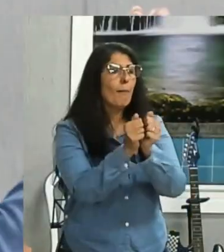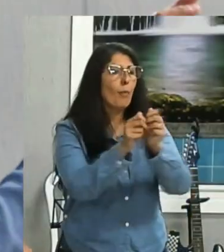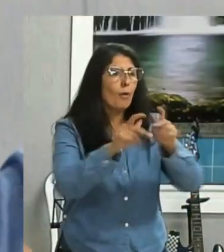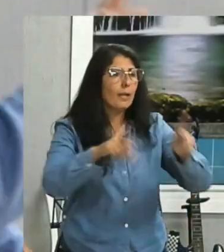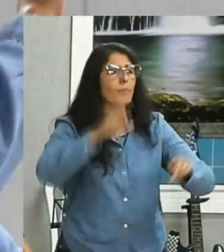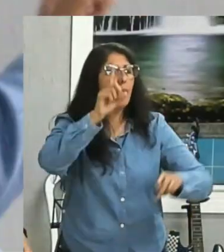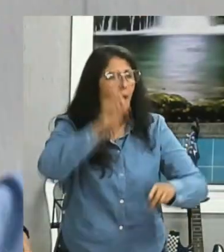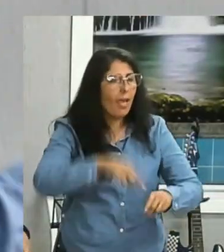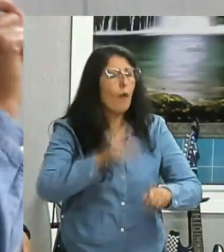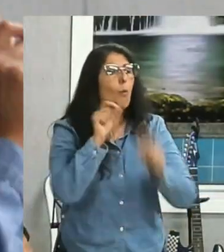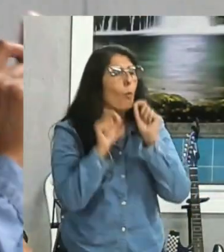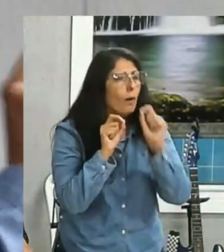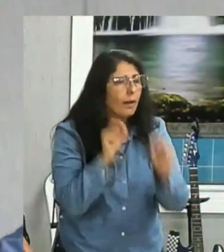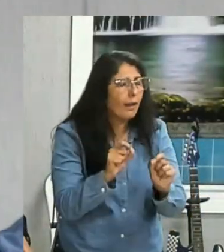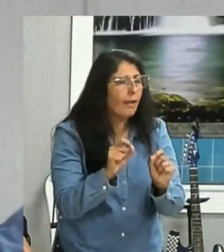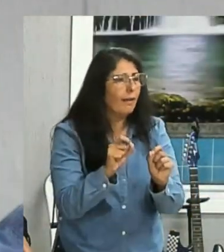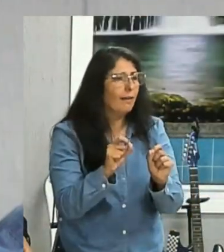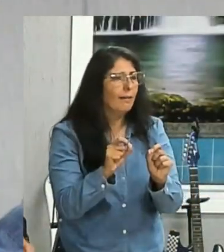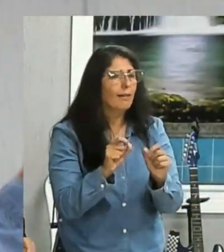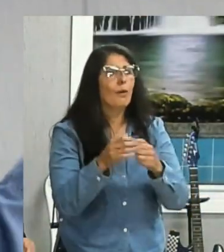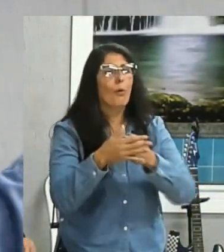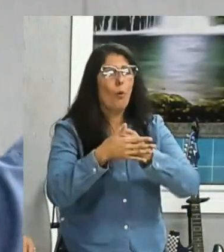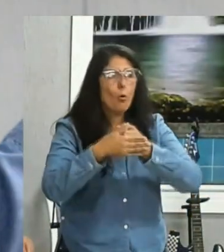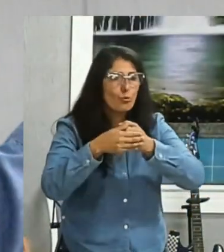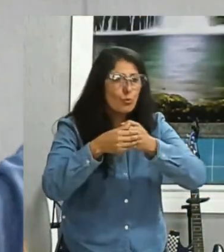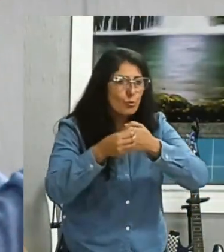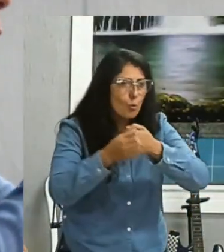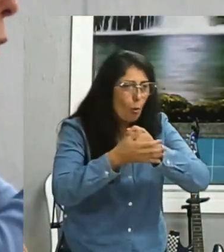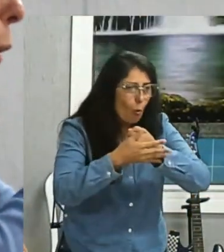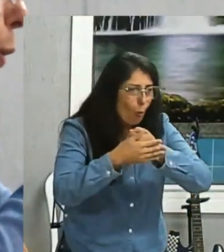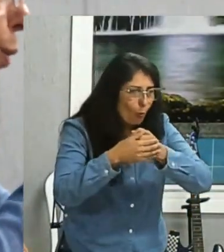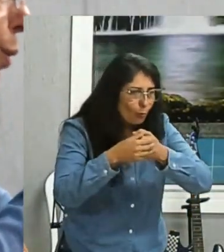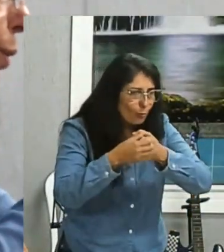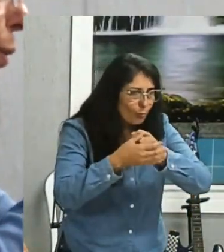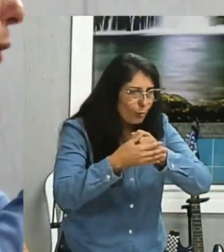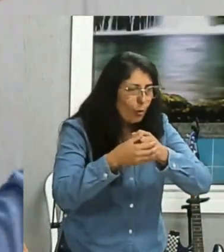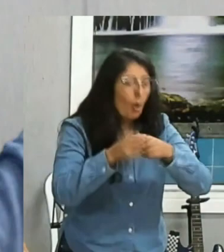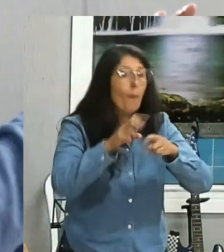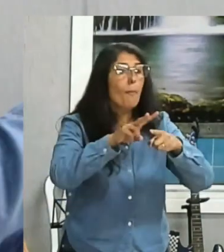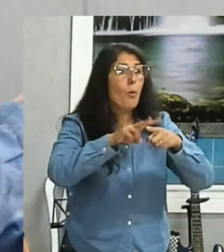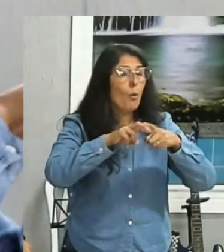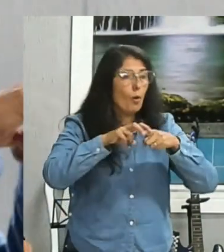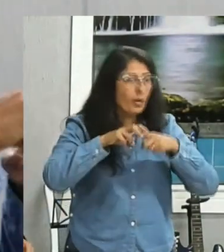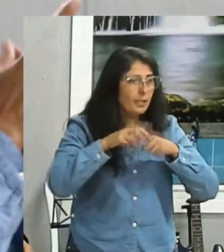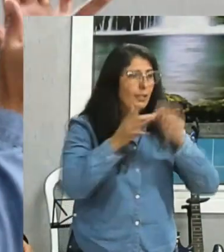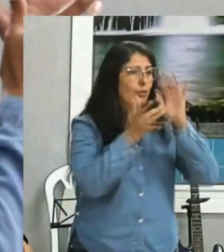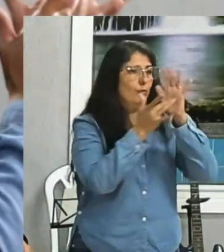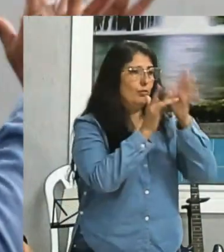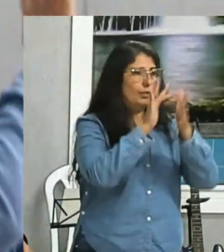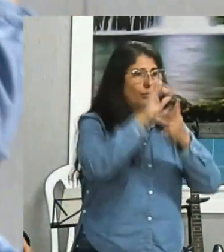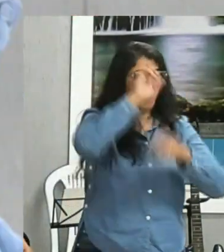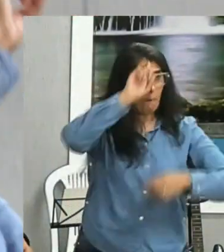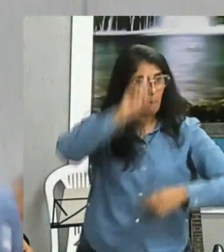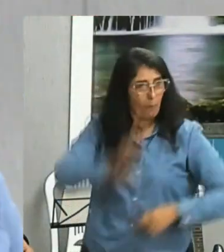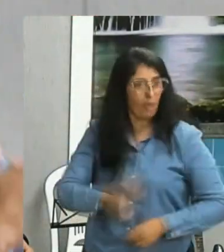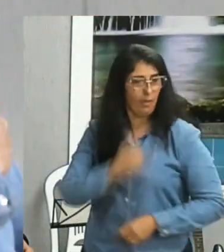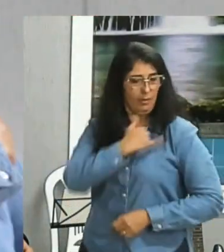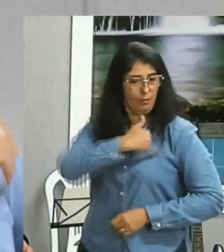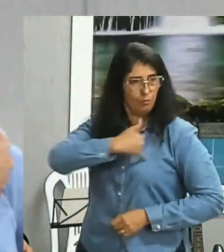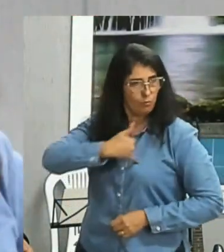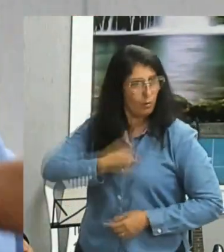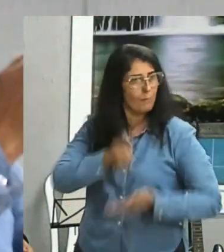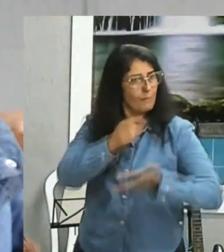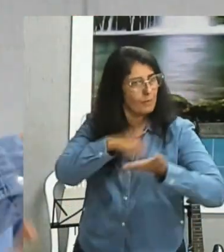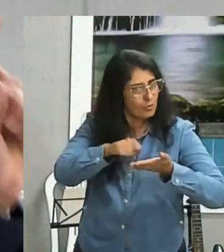consolo. Essa é a primeira das 7 visões que vão aparecer nesse livro